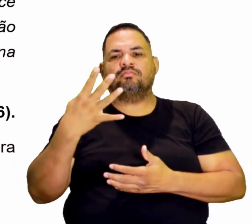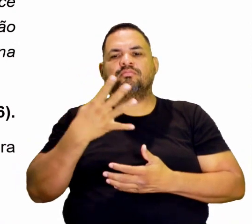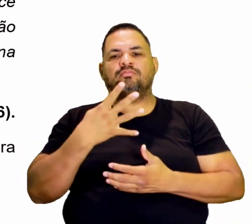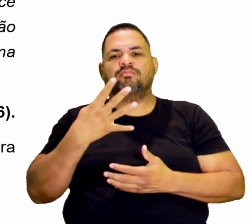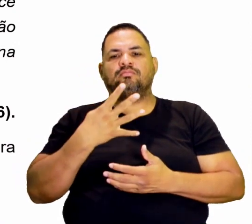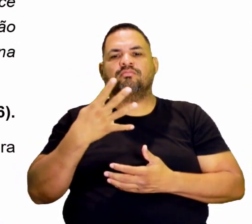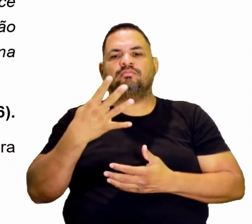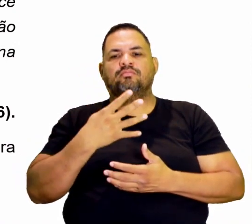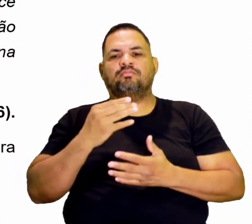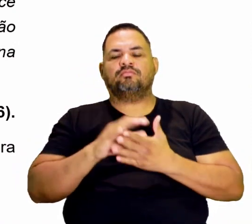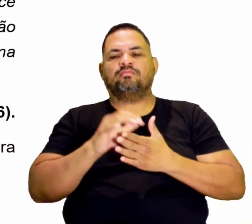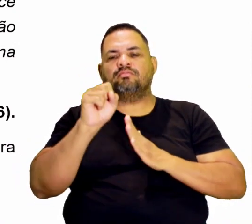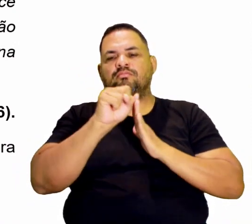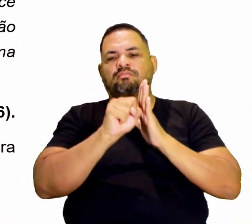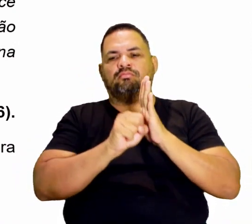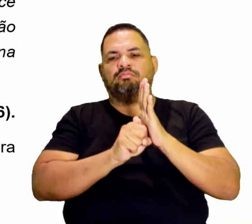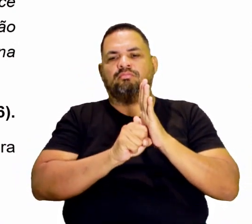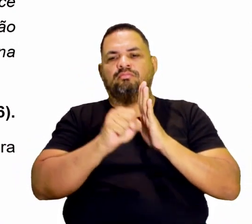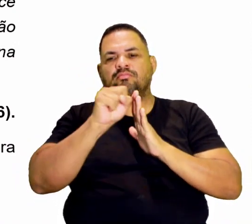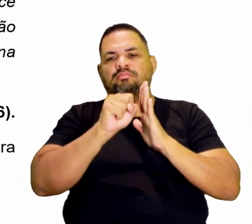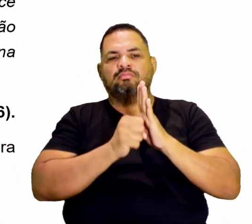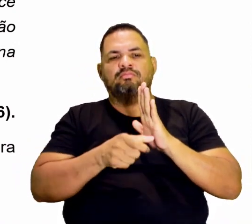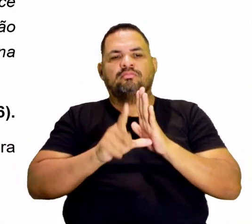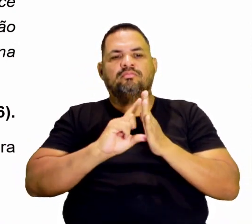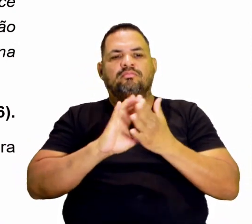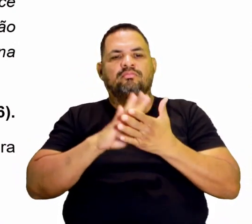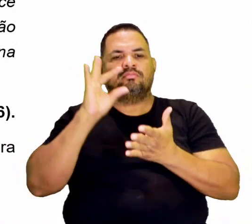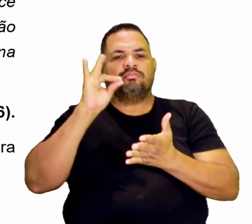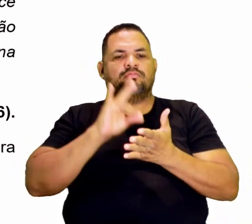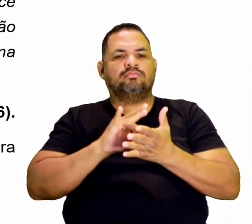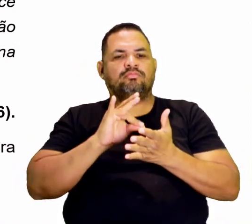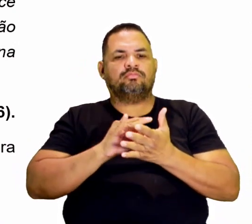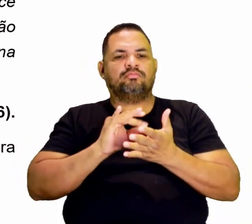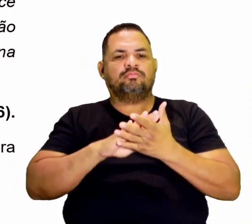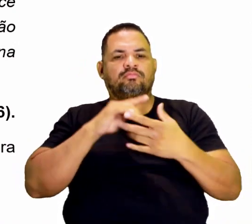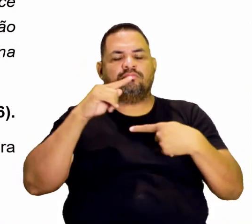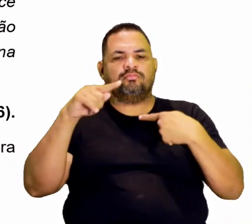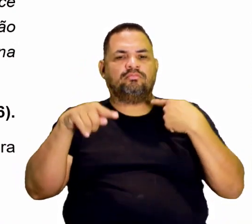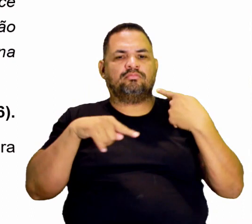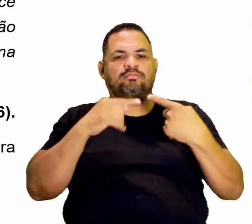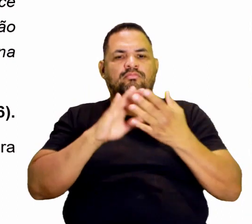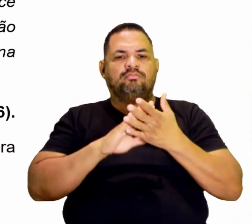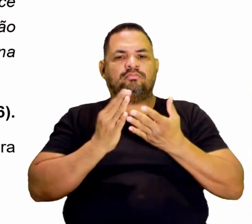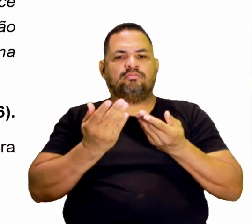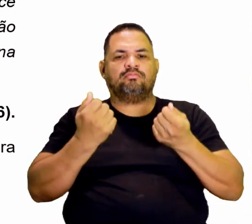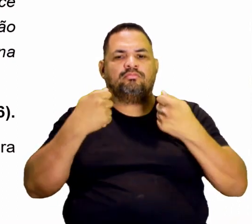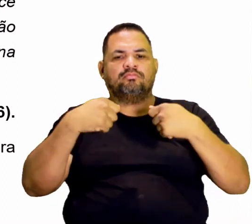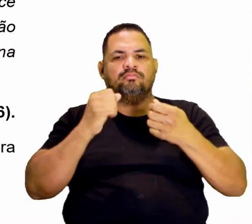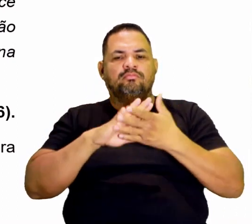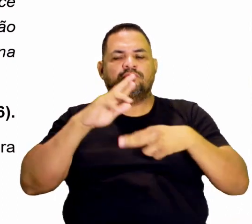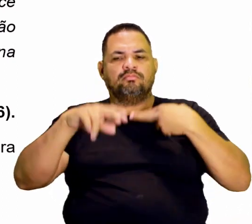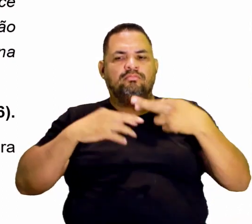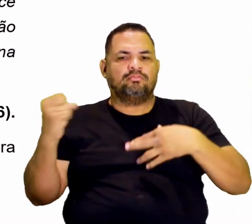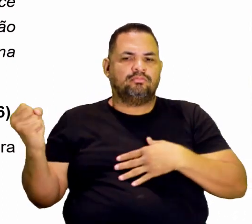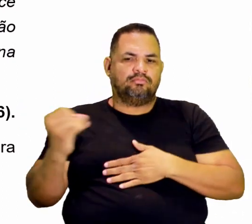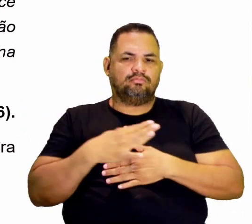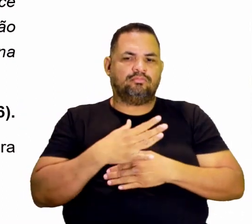um quarto de século antes, confirmará a verdade objetiva da perspectiva